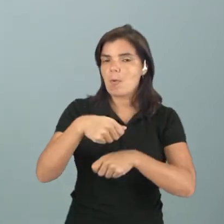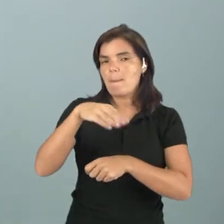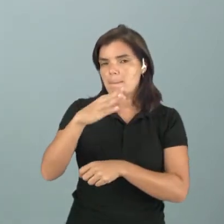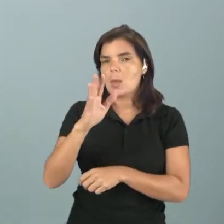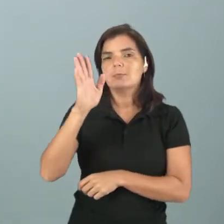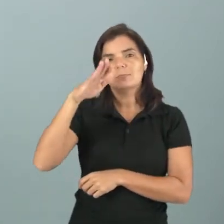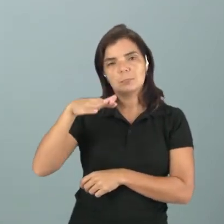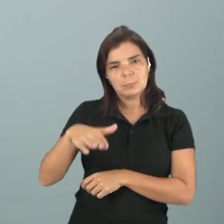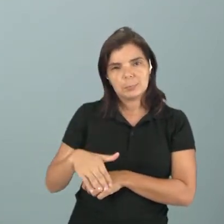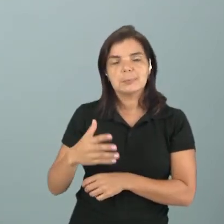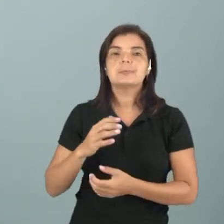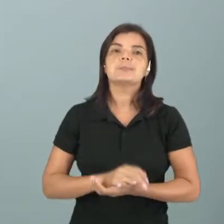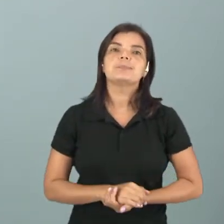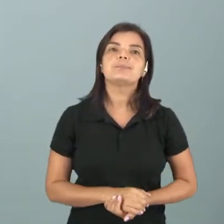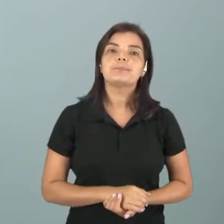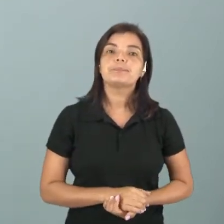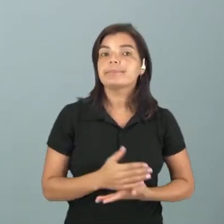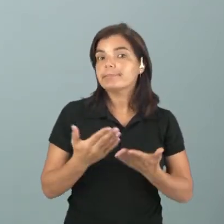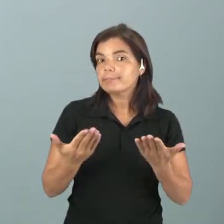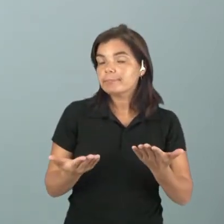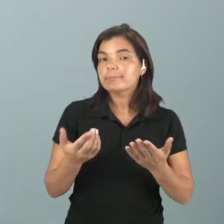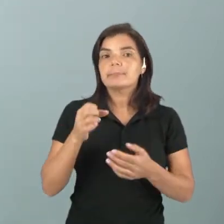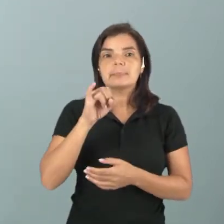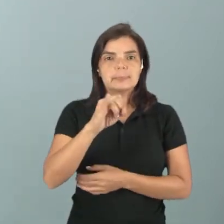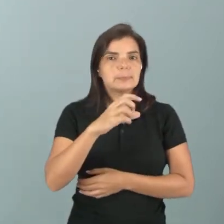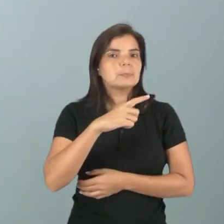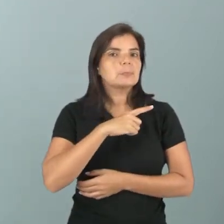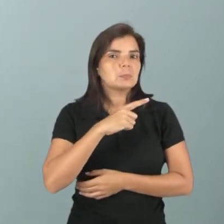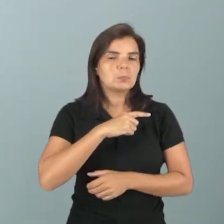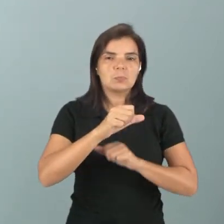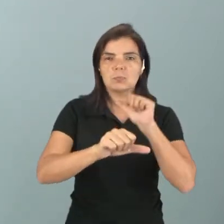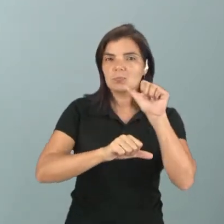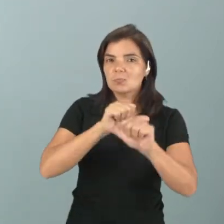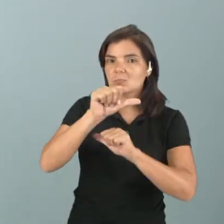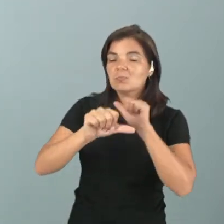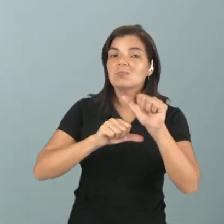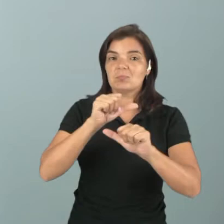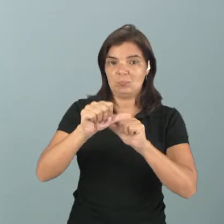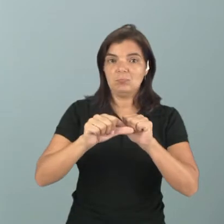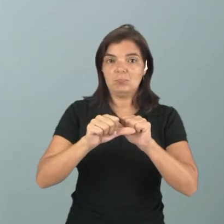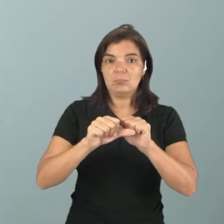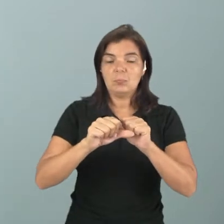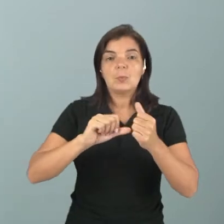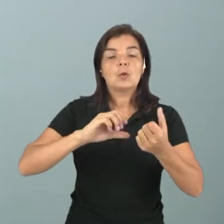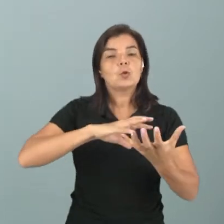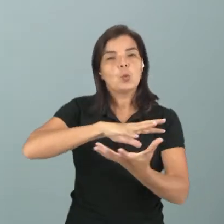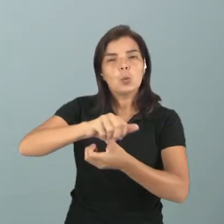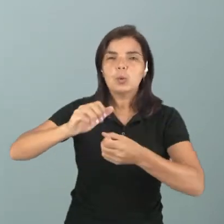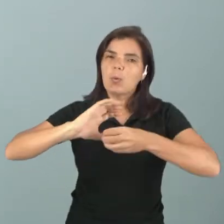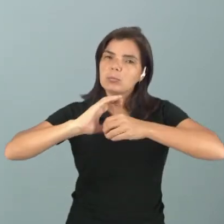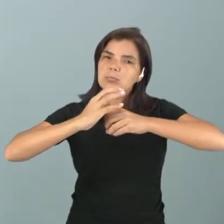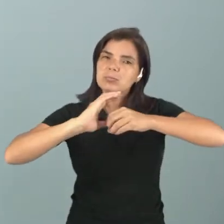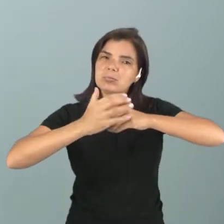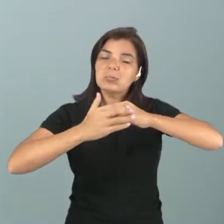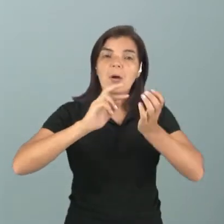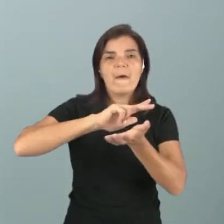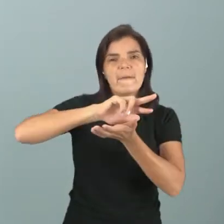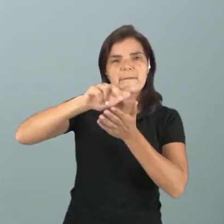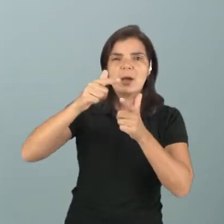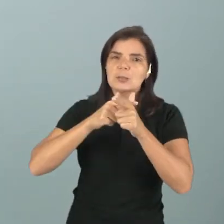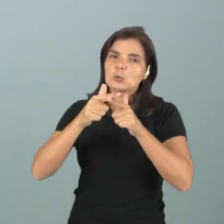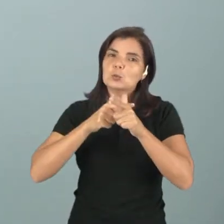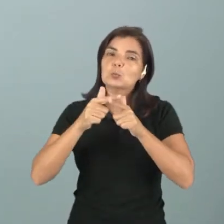para eles, digamos assim. E aí, se a gente tem alterações na composição da atmosfera, a gente pode ter inúmeros